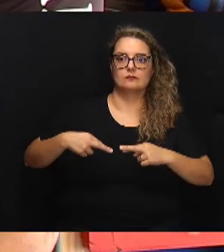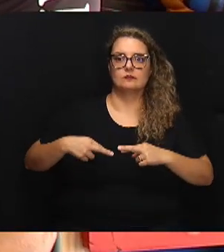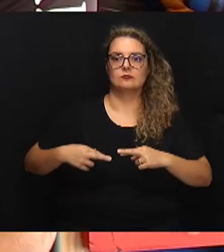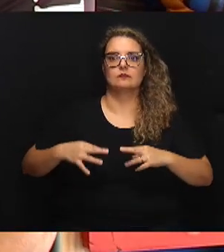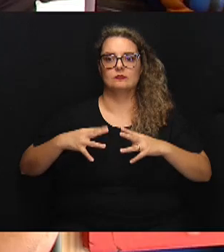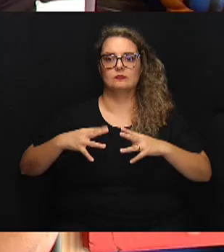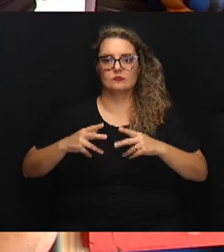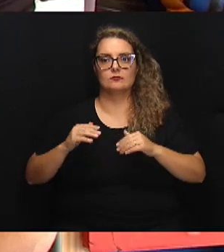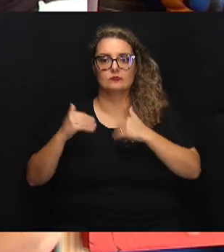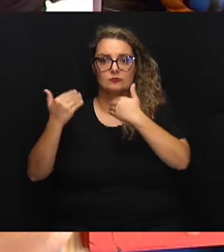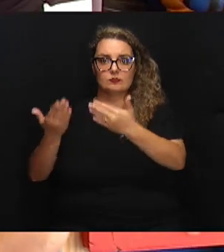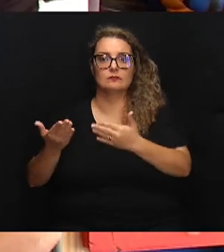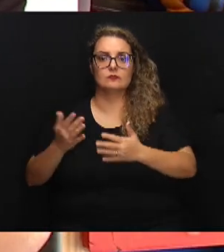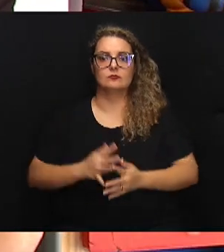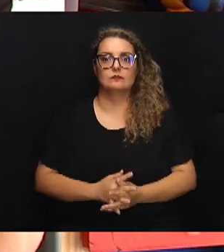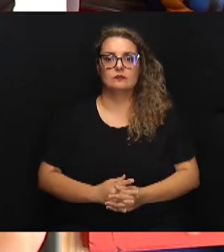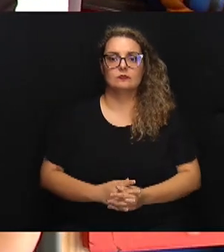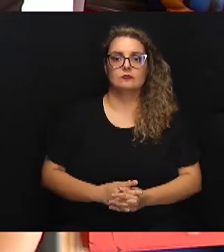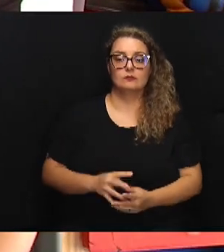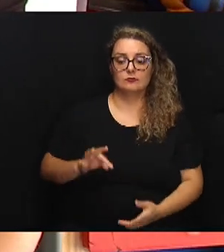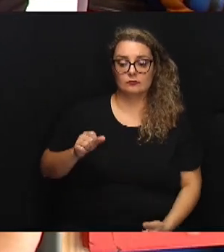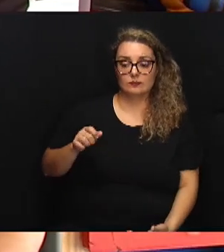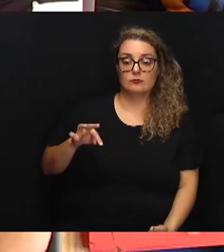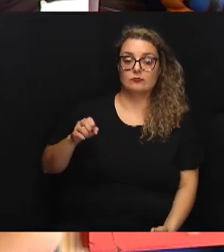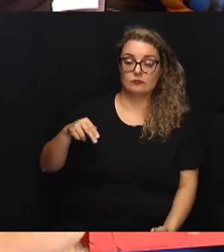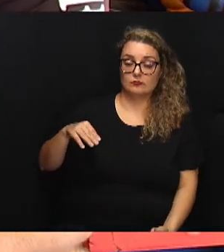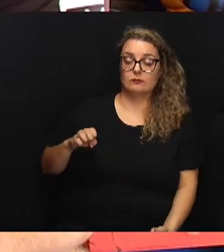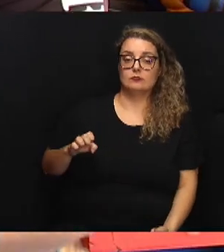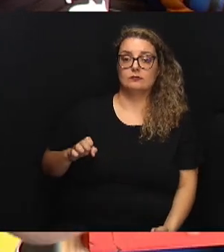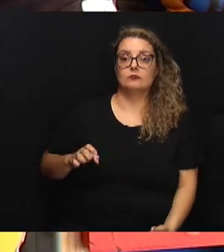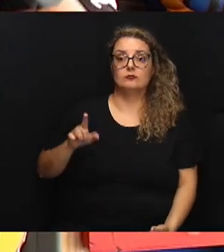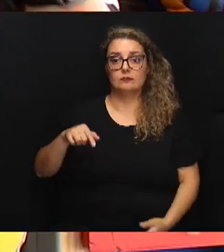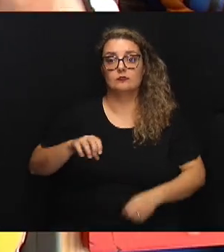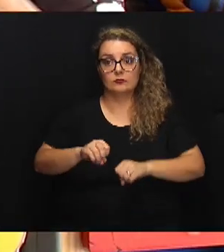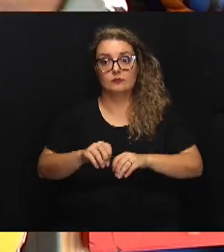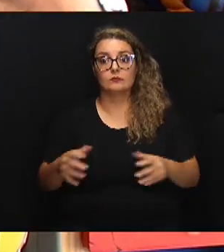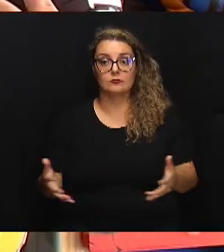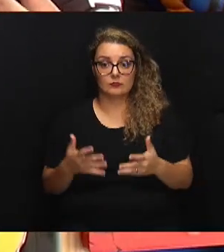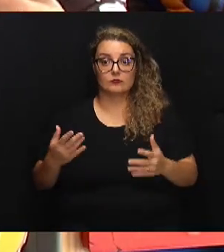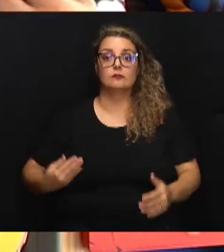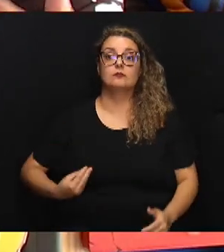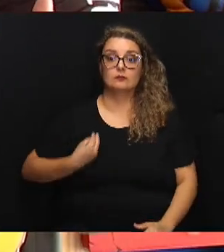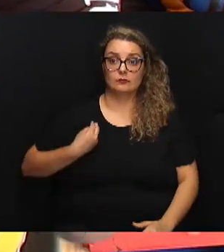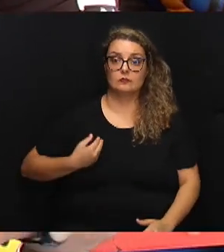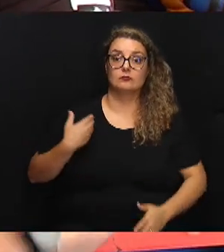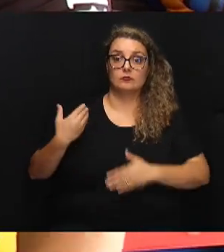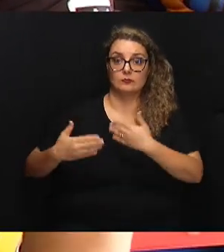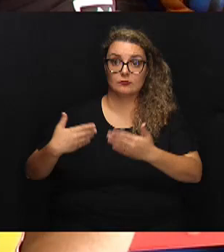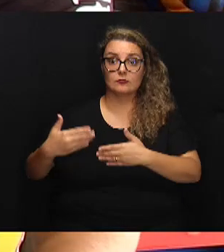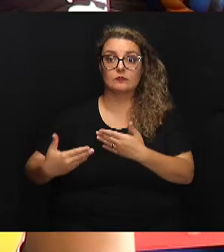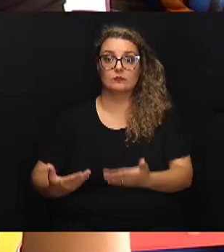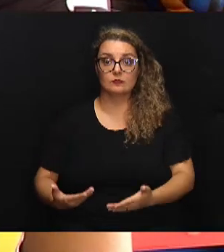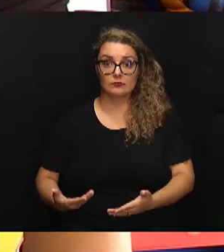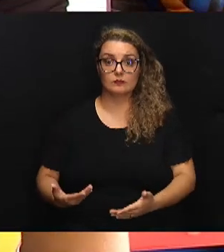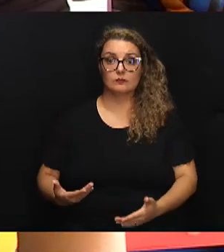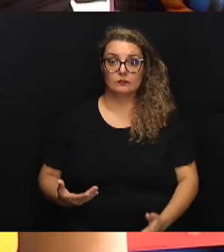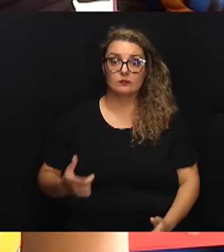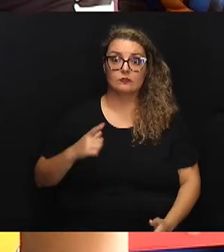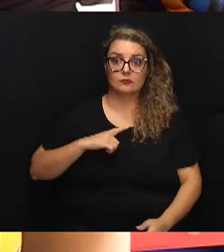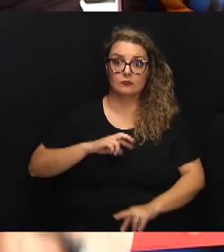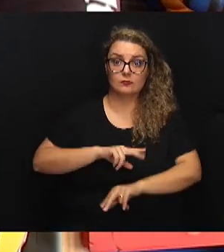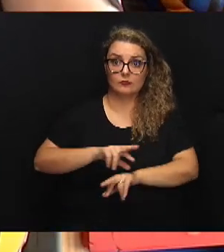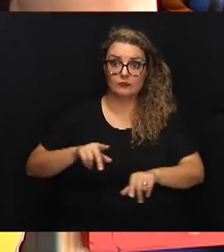para fora do tatame, que é o que a gente incentiva e tenta ensinar. Que a vida, eles vão, durante o percurso da vida deles, eles vão ter muitos